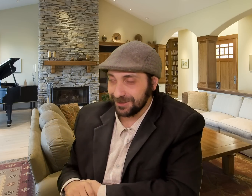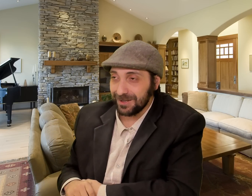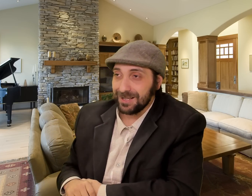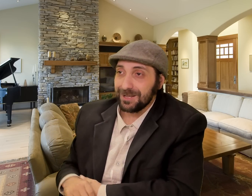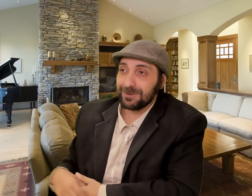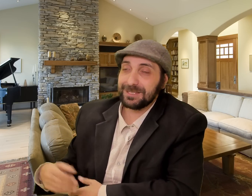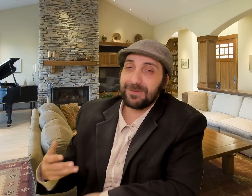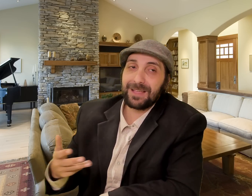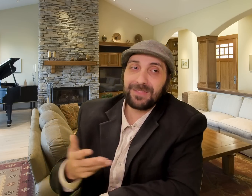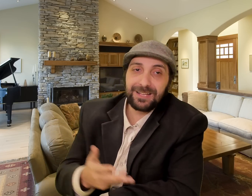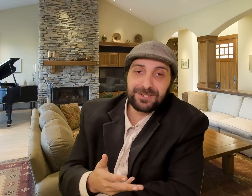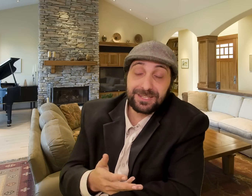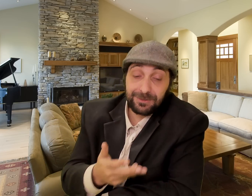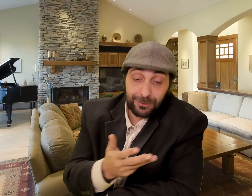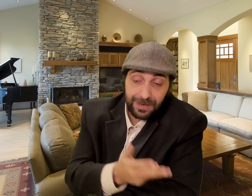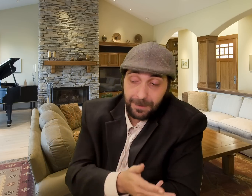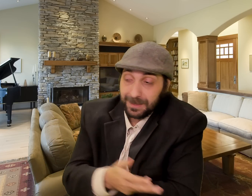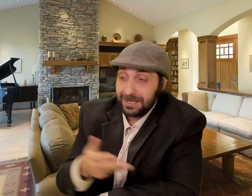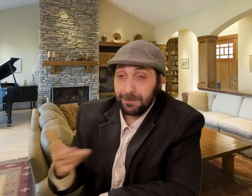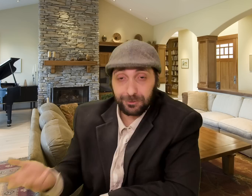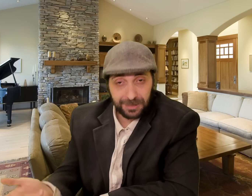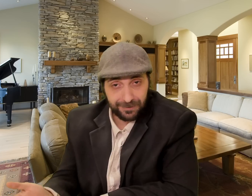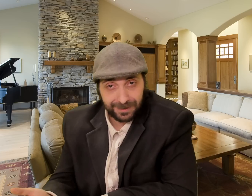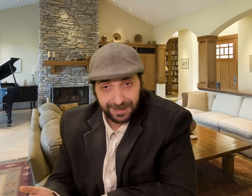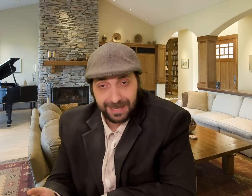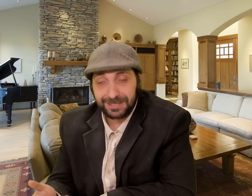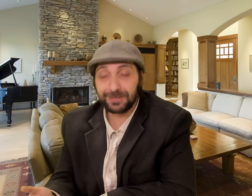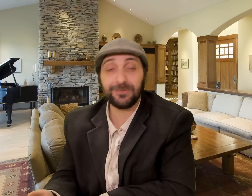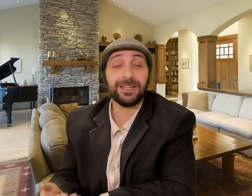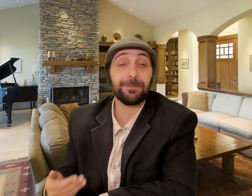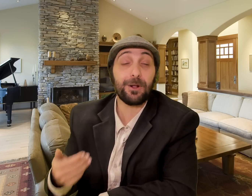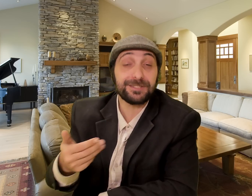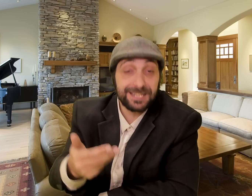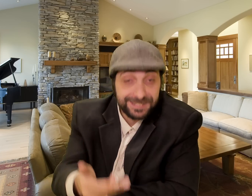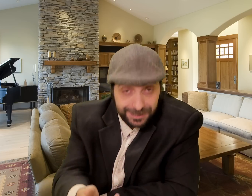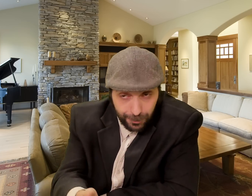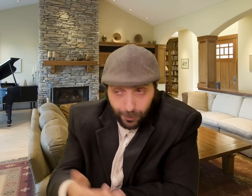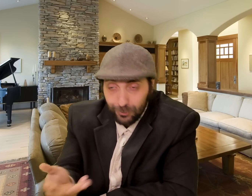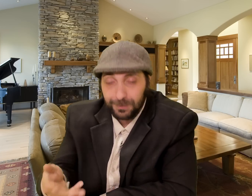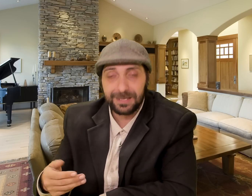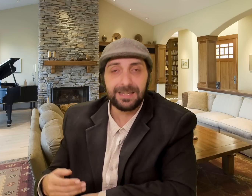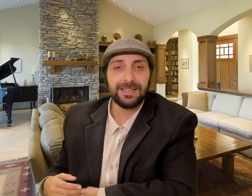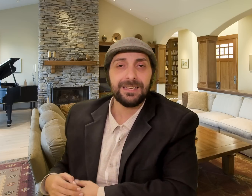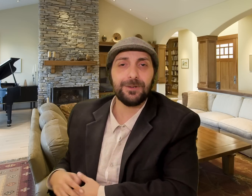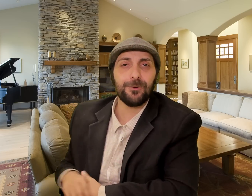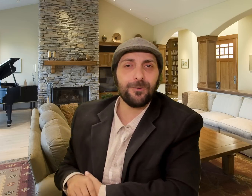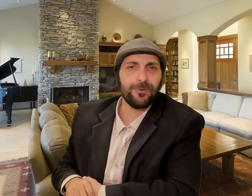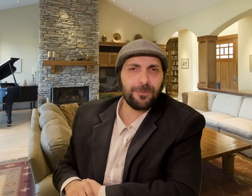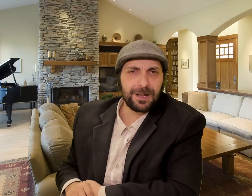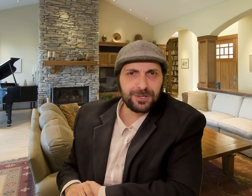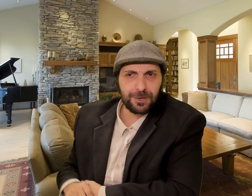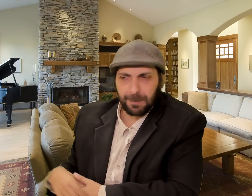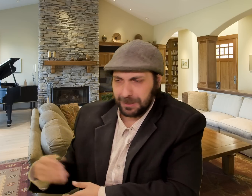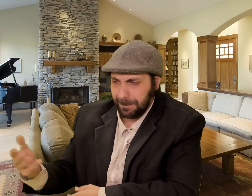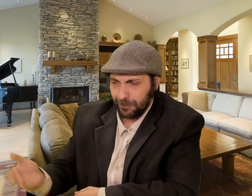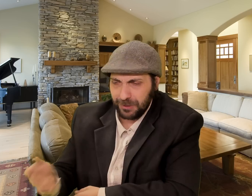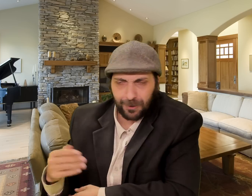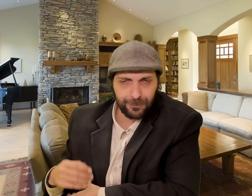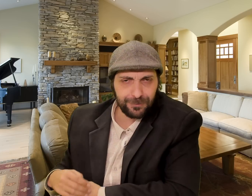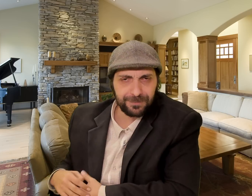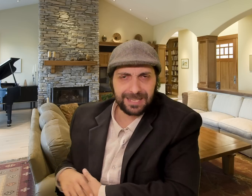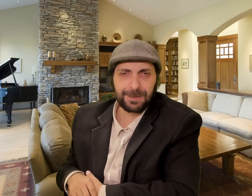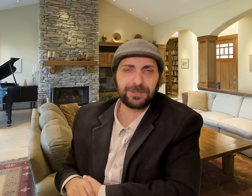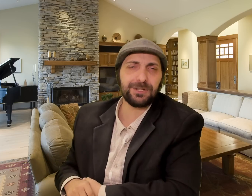fico imaginando quando você vê Haddad dizendo que o Lula vai perder bolsonaro vai ganhar Alessandro Vieira processando a Colômbia e o Pacheco para poder